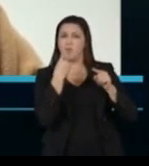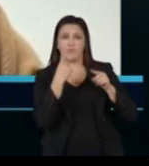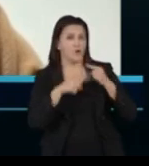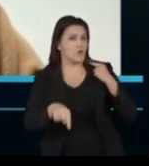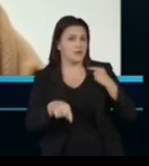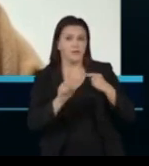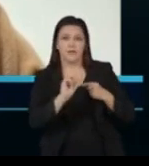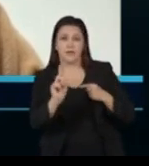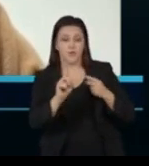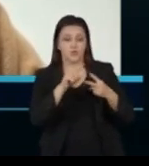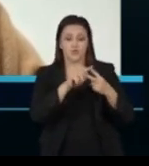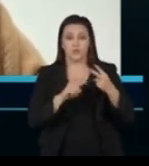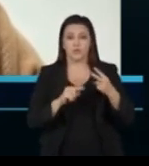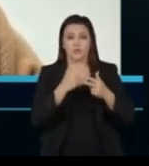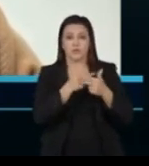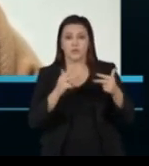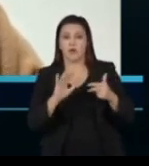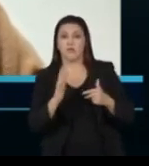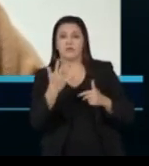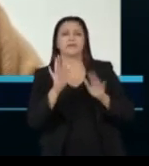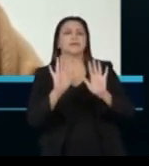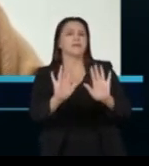Então, nós não temos